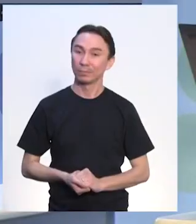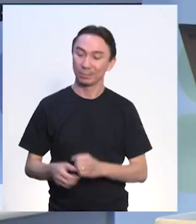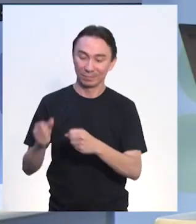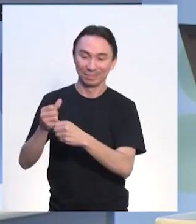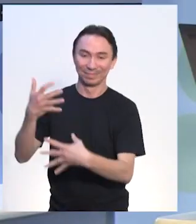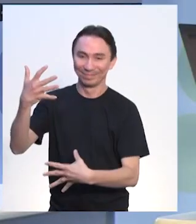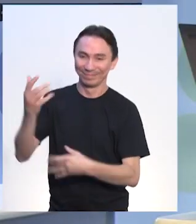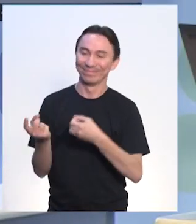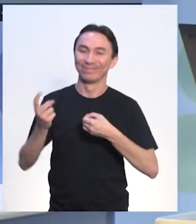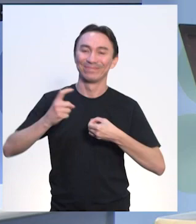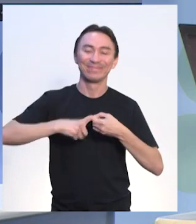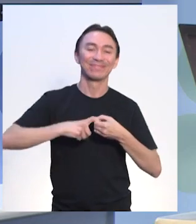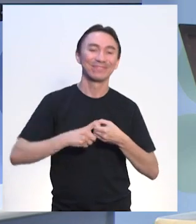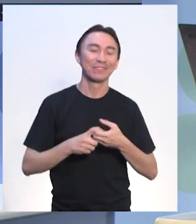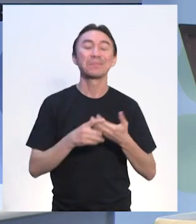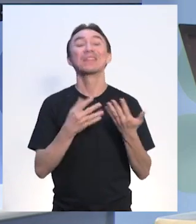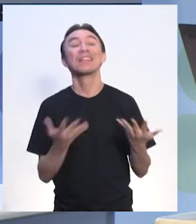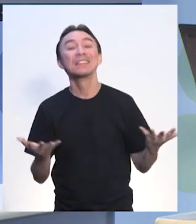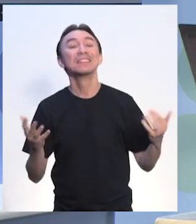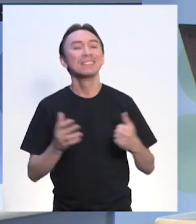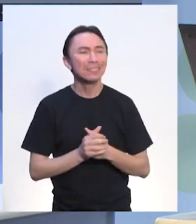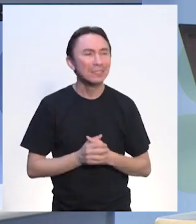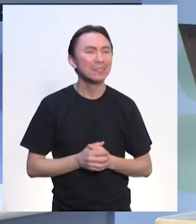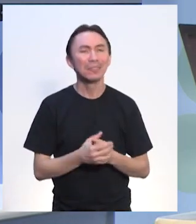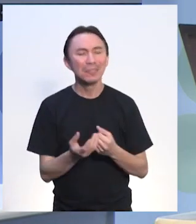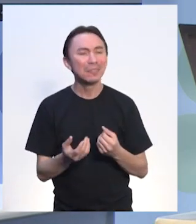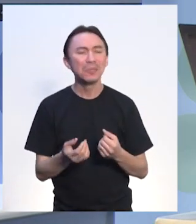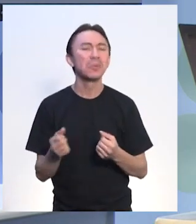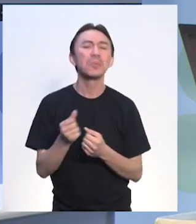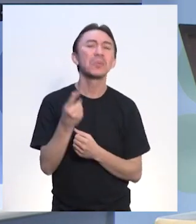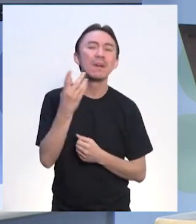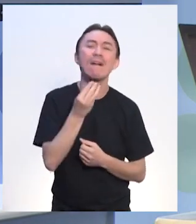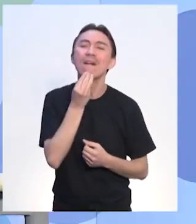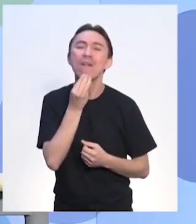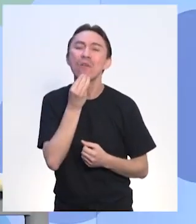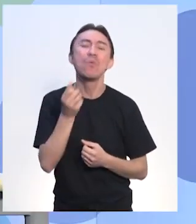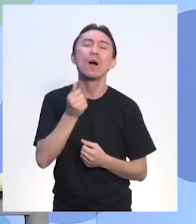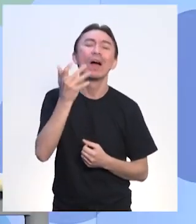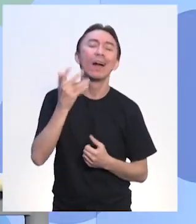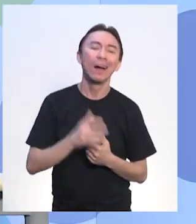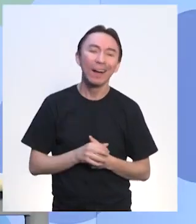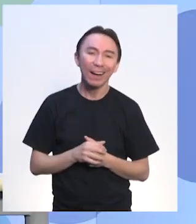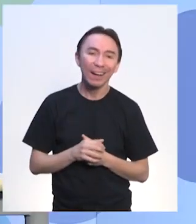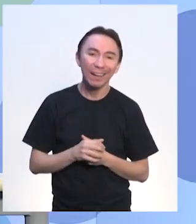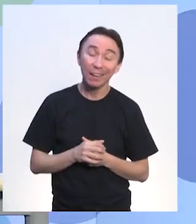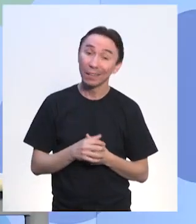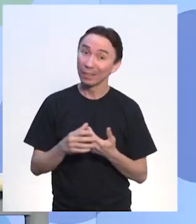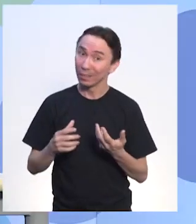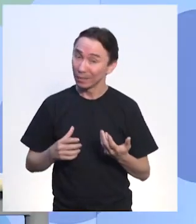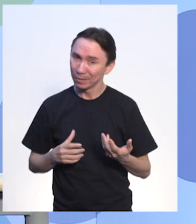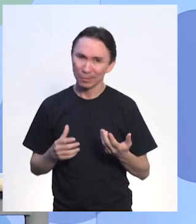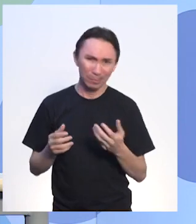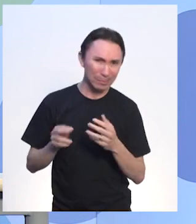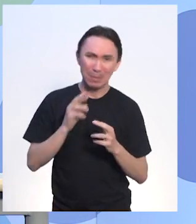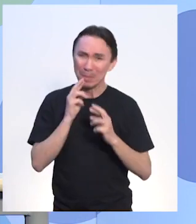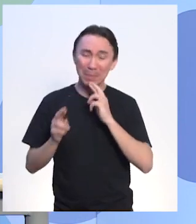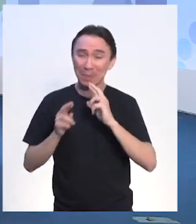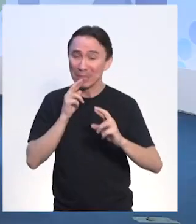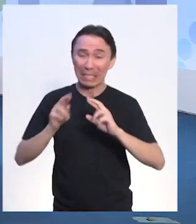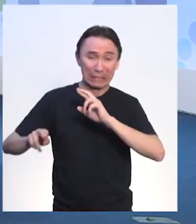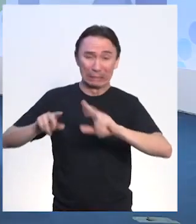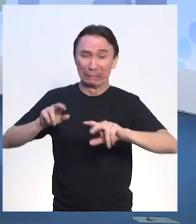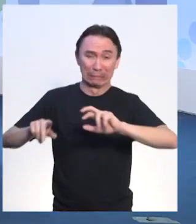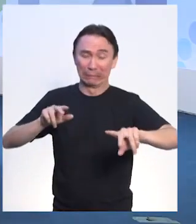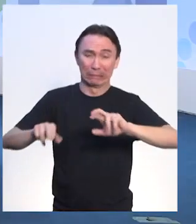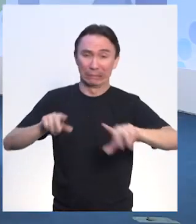voltamos do chat. E aí, professora Roberta, quantos anagramas eles colocaram lá? Olha, professora Inês, deu um monte de resposta aqui que eu não sei